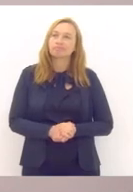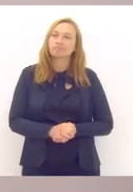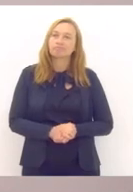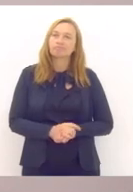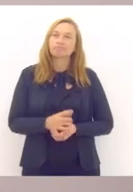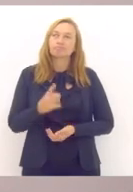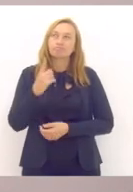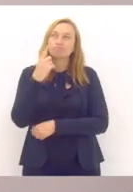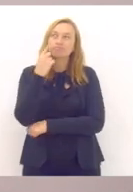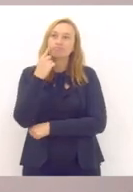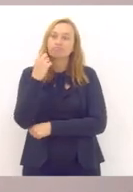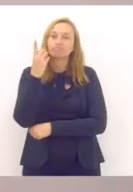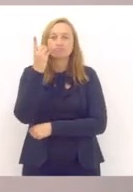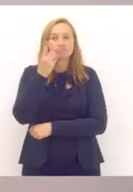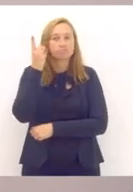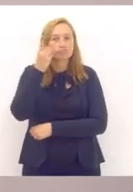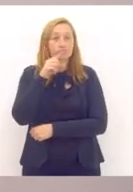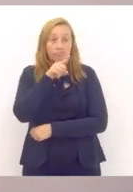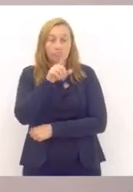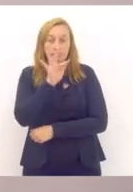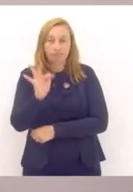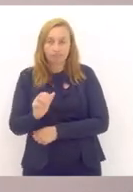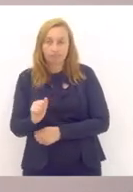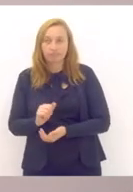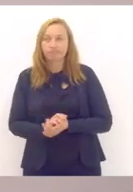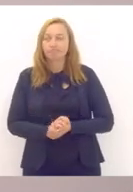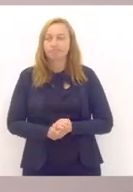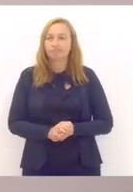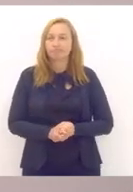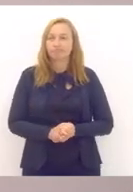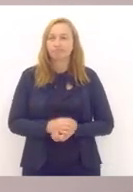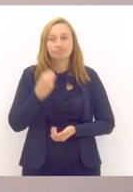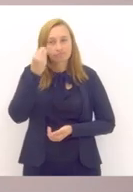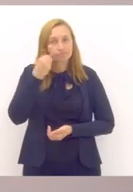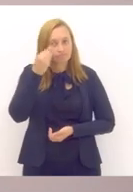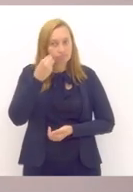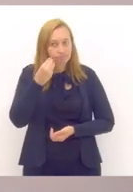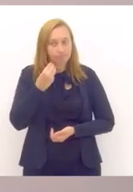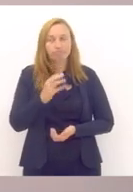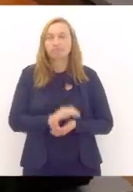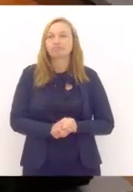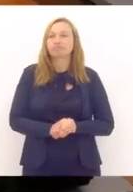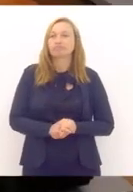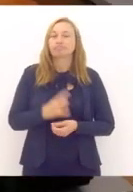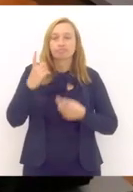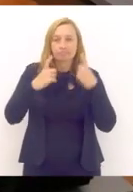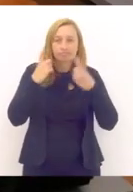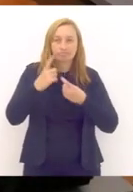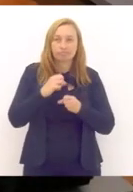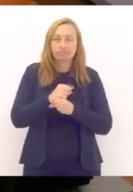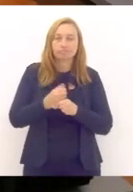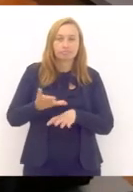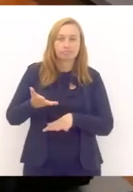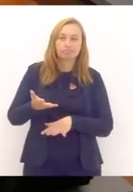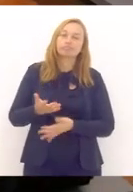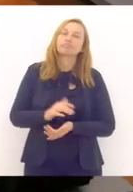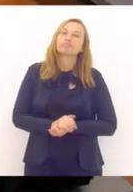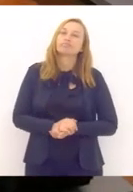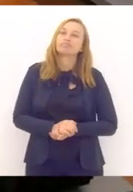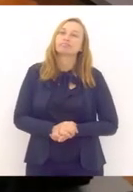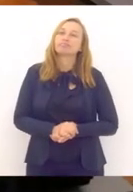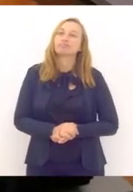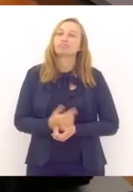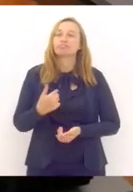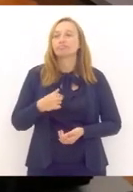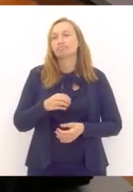o que acontece? Eu lá na Fazenda, e eu vivi esse mesmo drama no Tesouro Nacional, assim, a gente fala, eu gastei